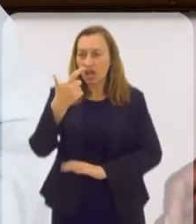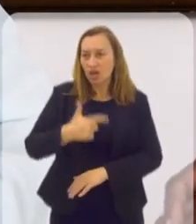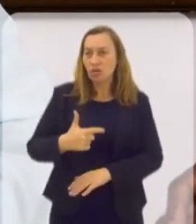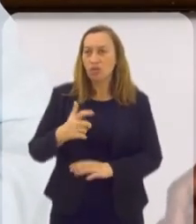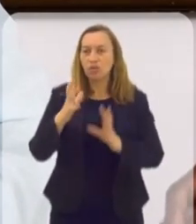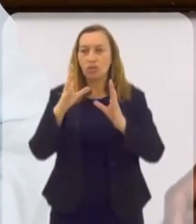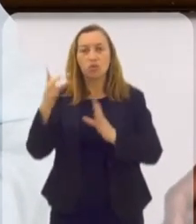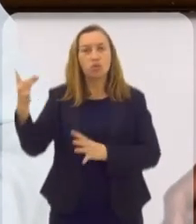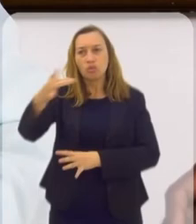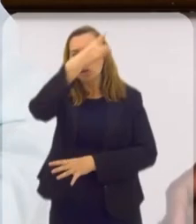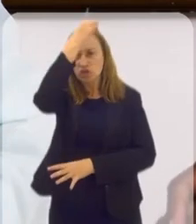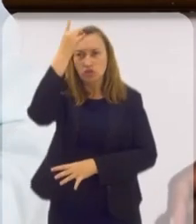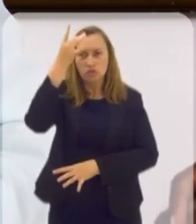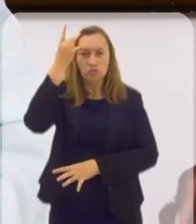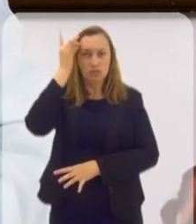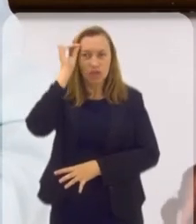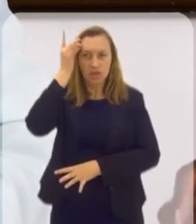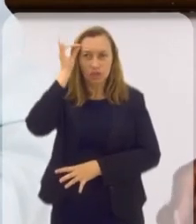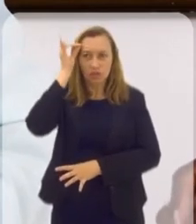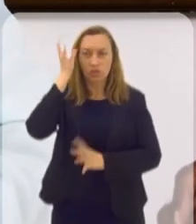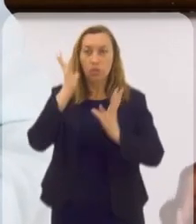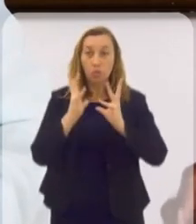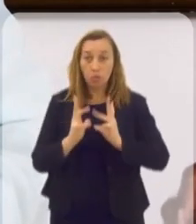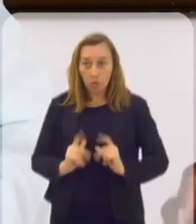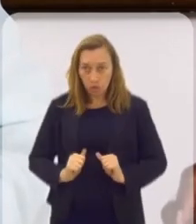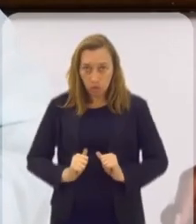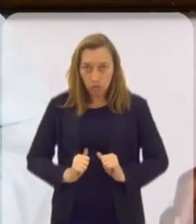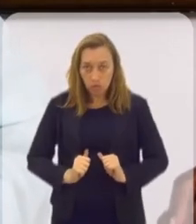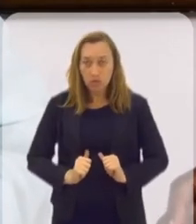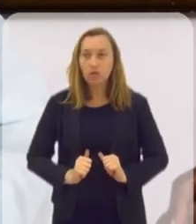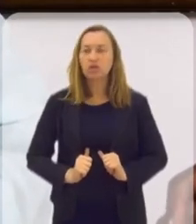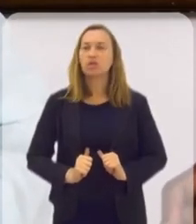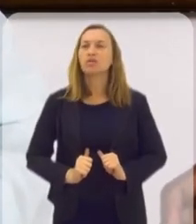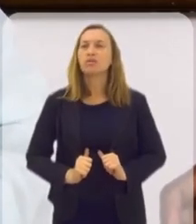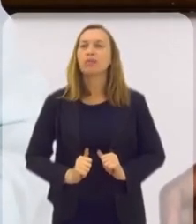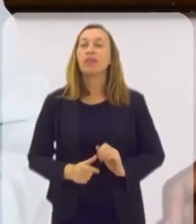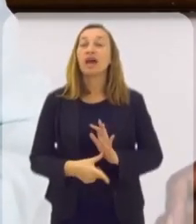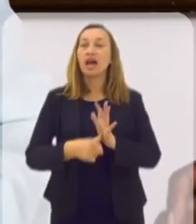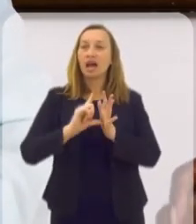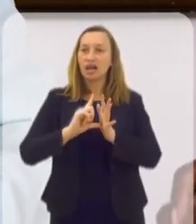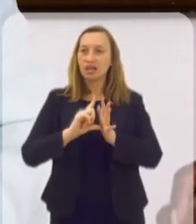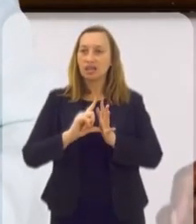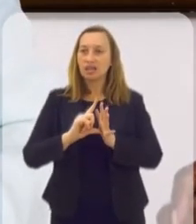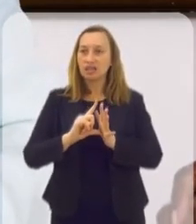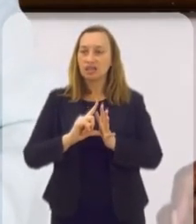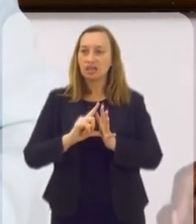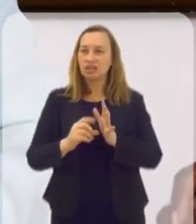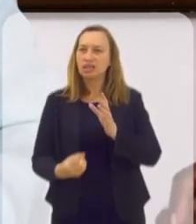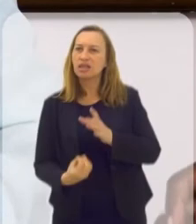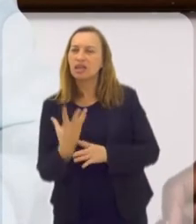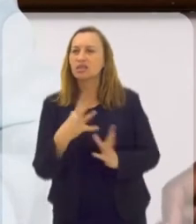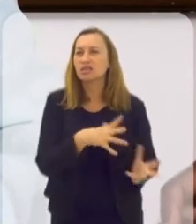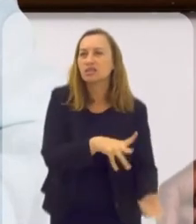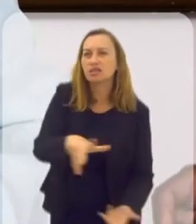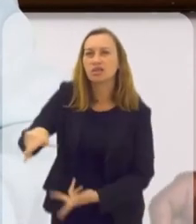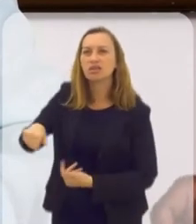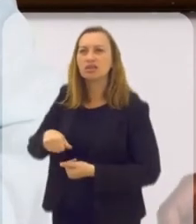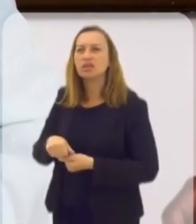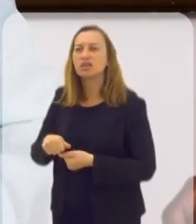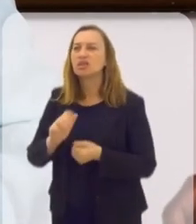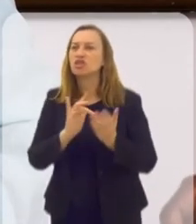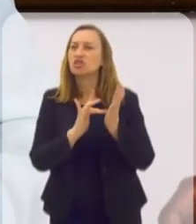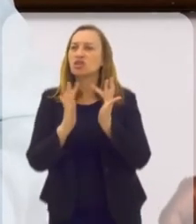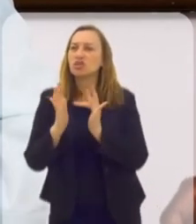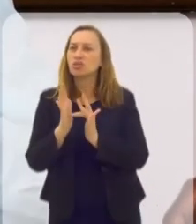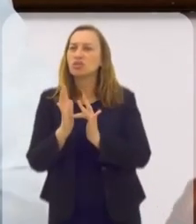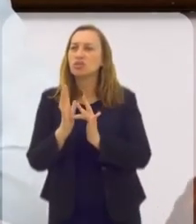já era um espírito puro, a gente dá essa denominação a Jesus, um espírito puro, antes da Terra existir. Então,